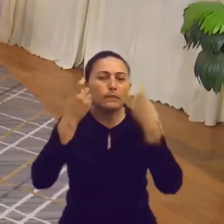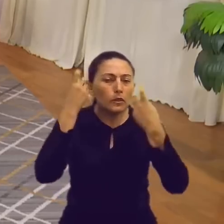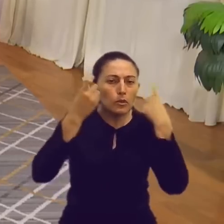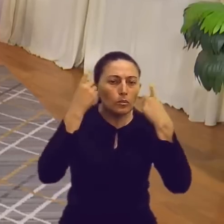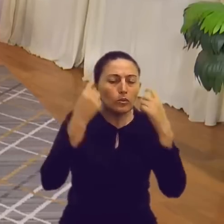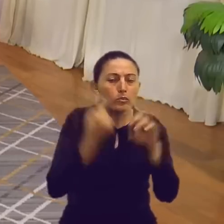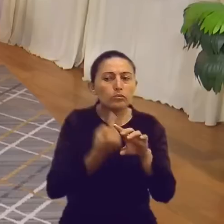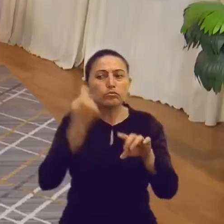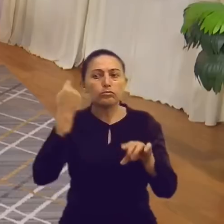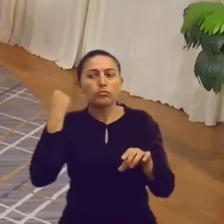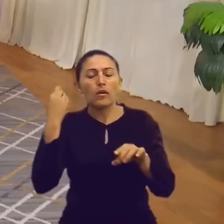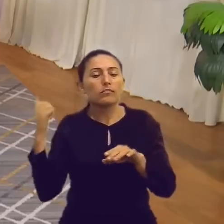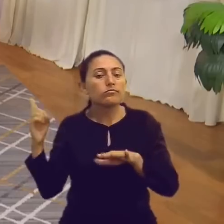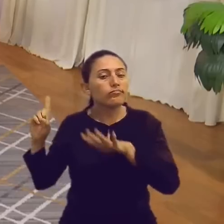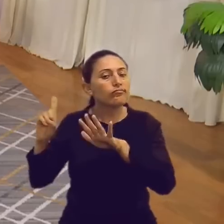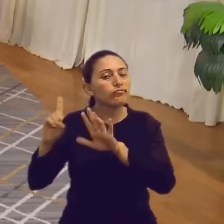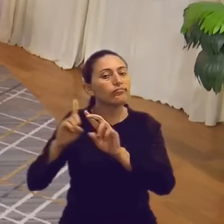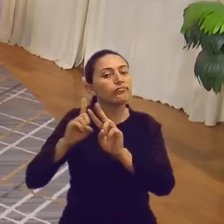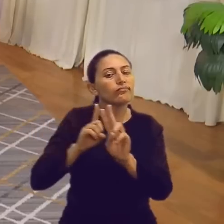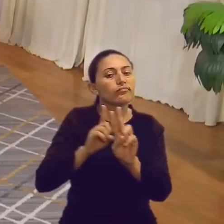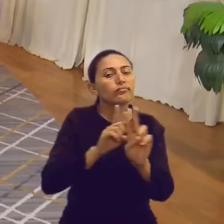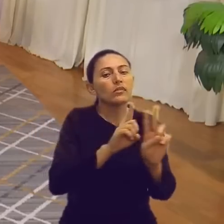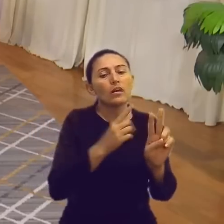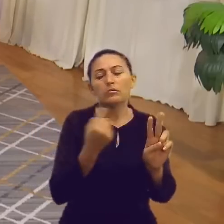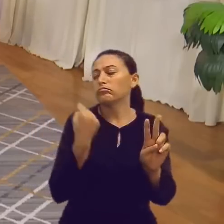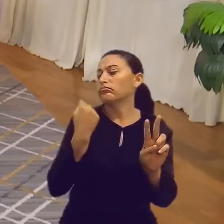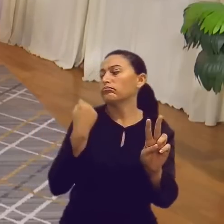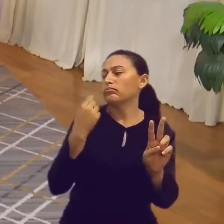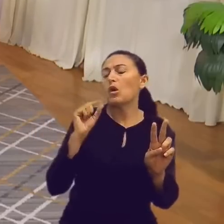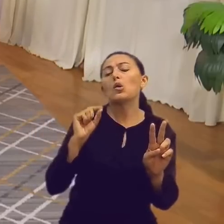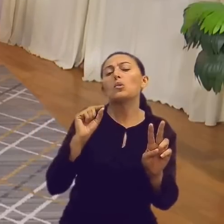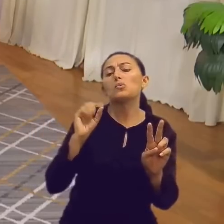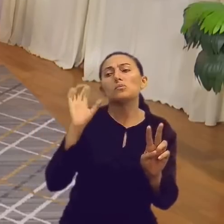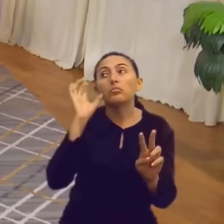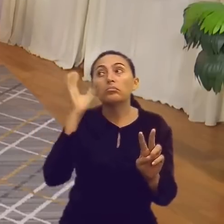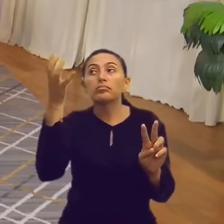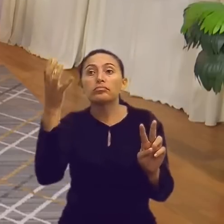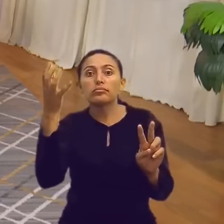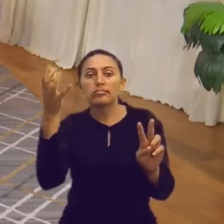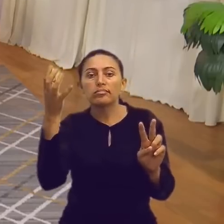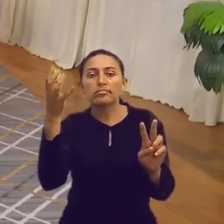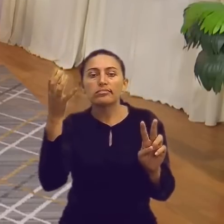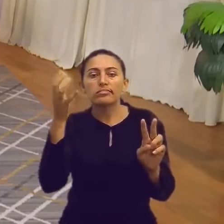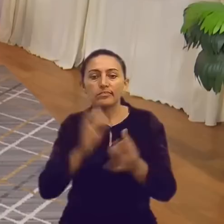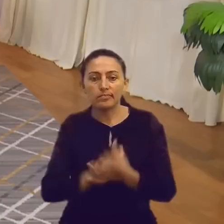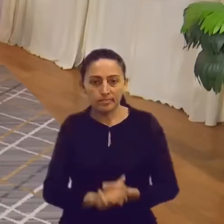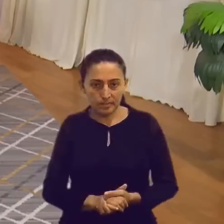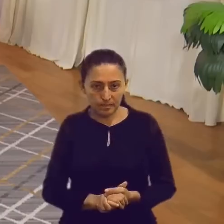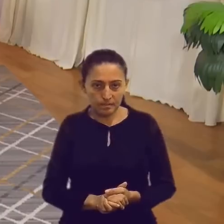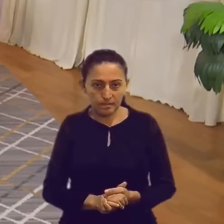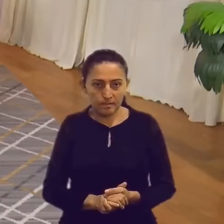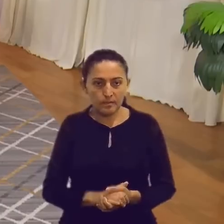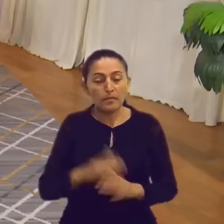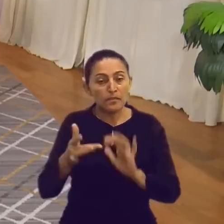atrás. Mestre, e esse aí que vem atrás, o que vai acontecer com ele? E Jesus, em outras